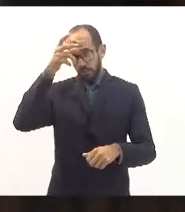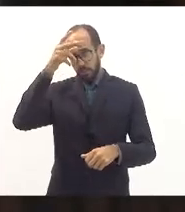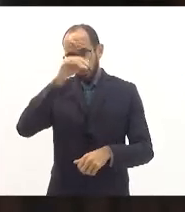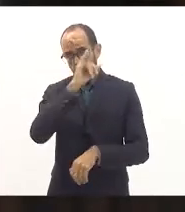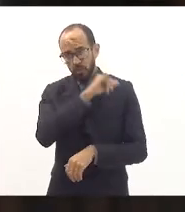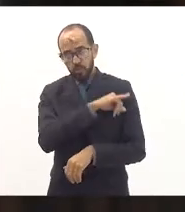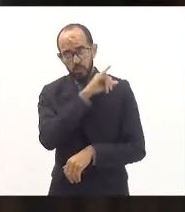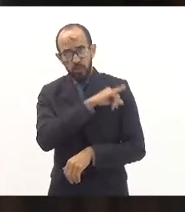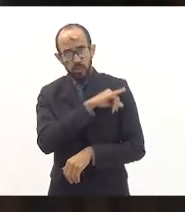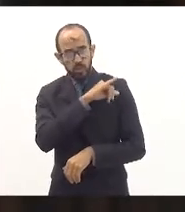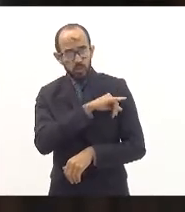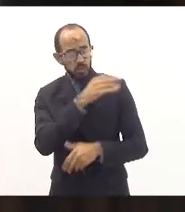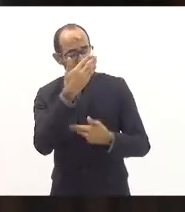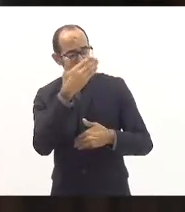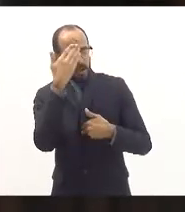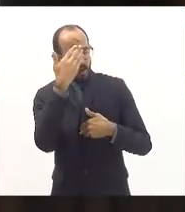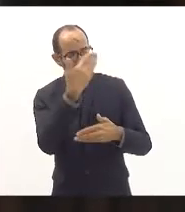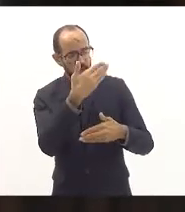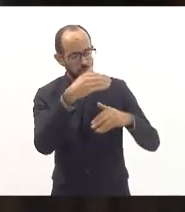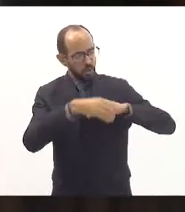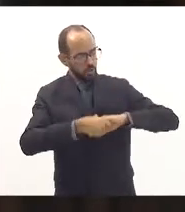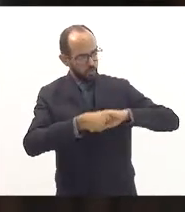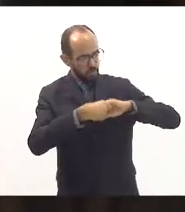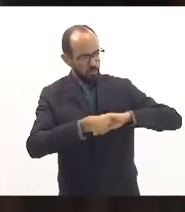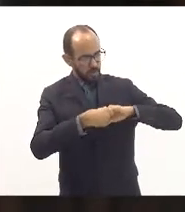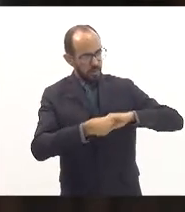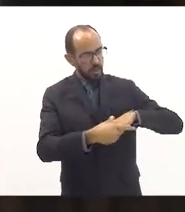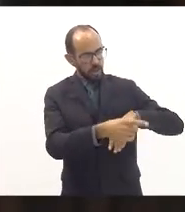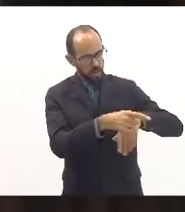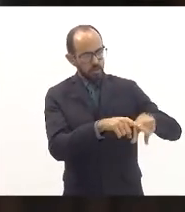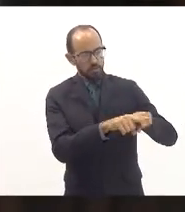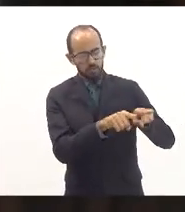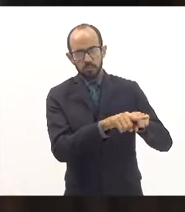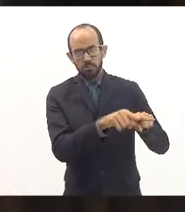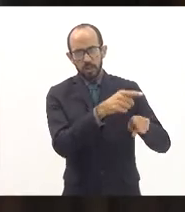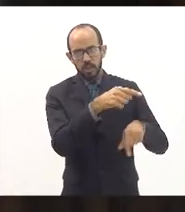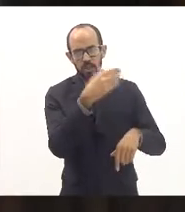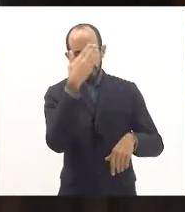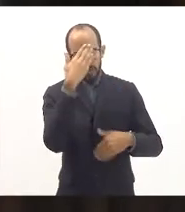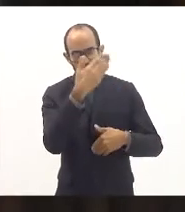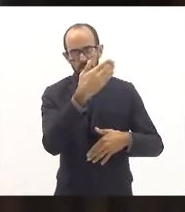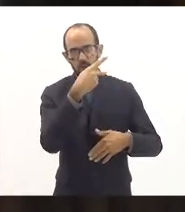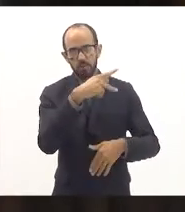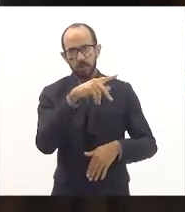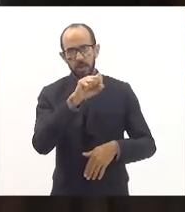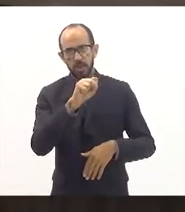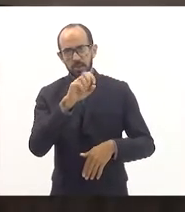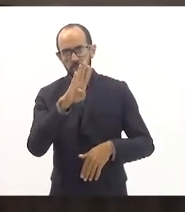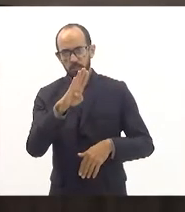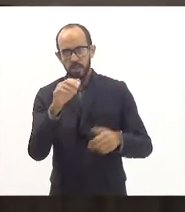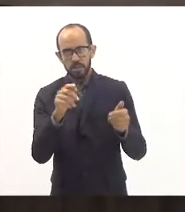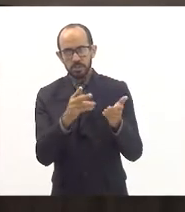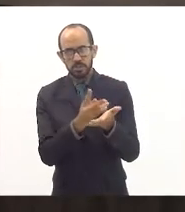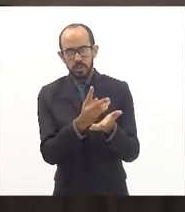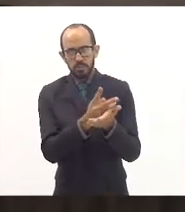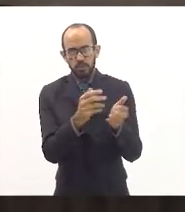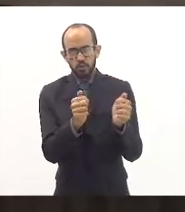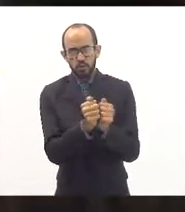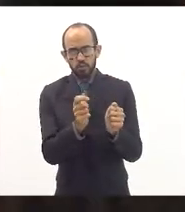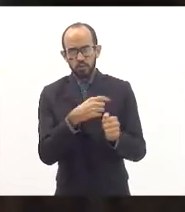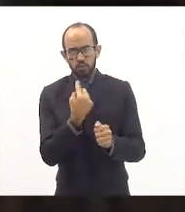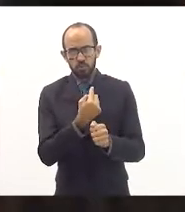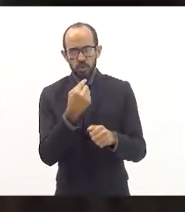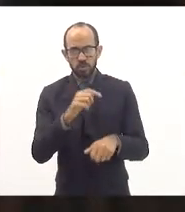Janeiro. Então, quero algo e cumprimentar, agradecer aí ao PSB, sempre ao nosso lado. Muito obrigada.